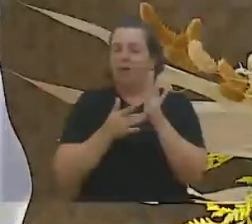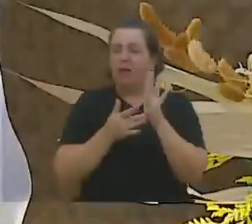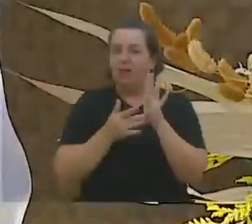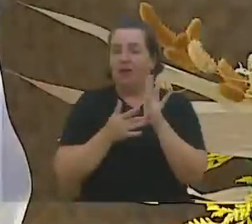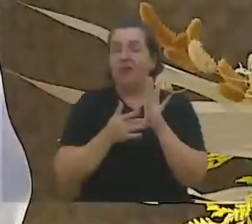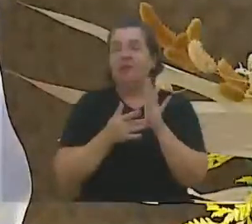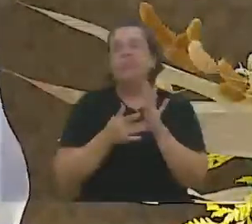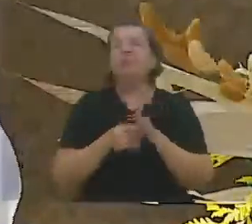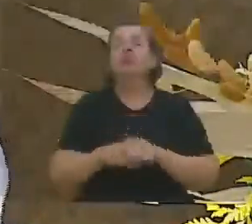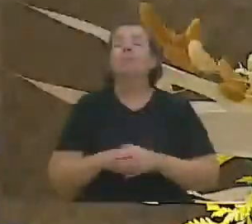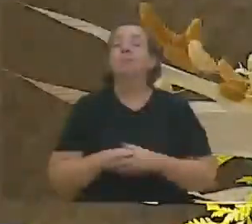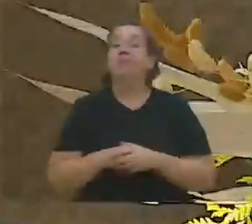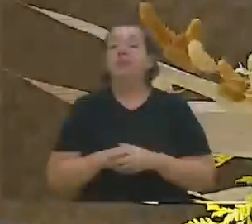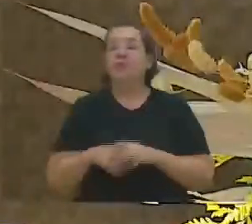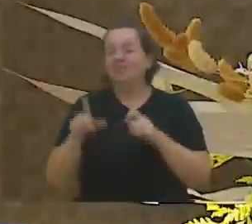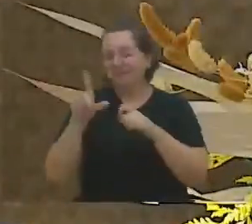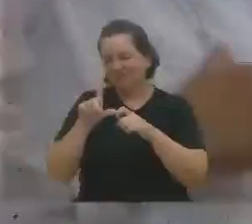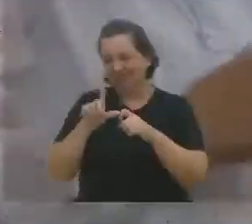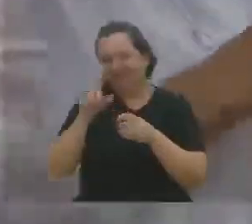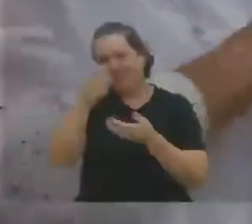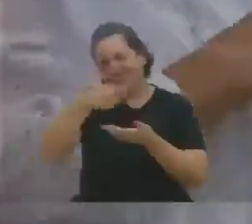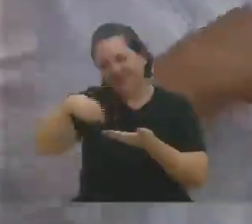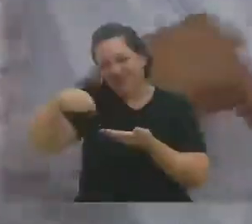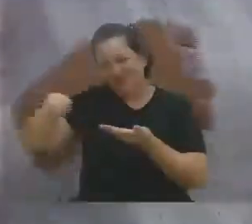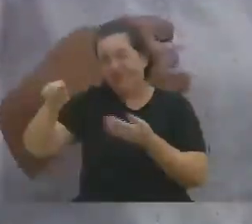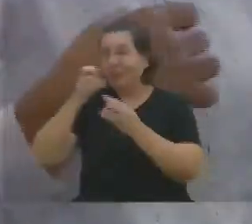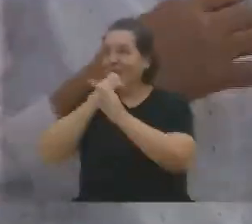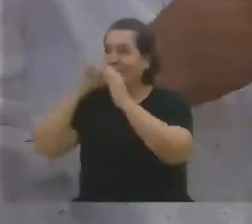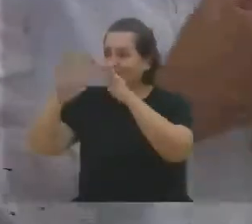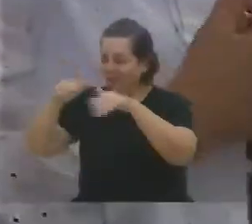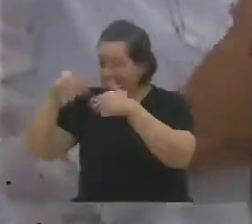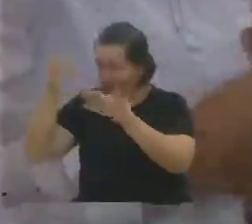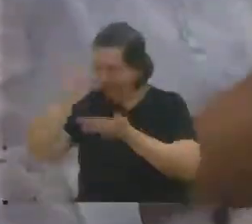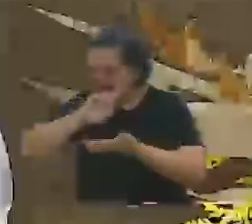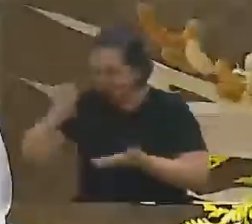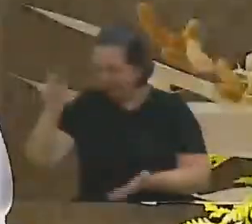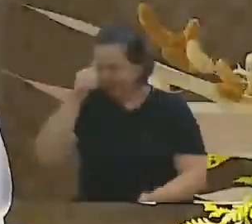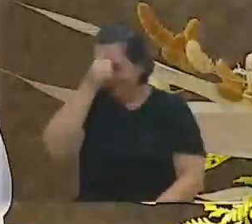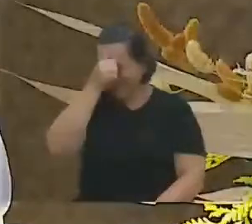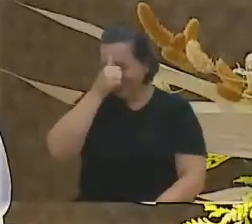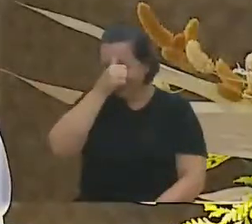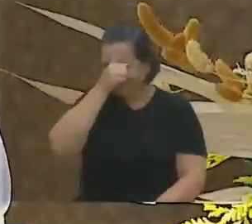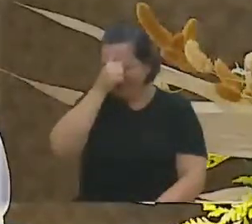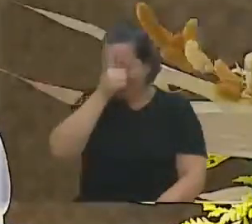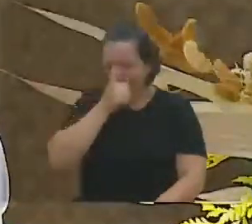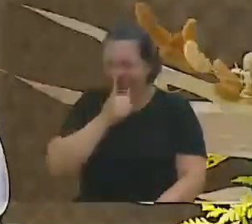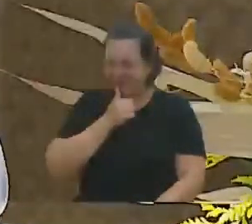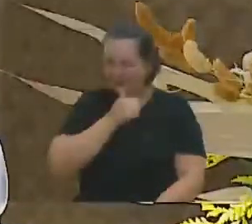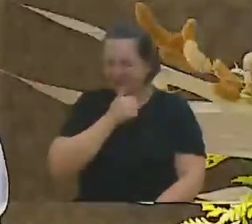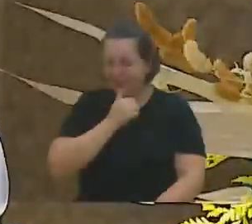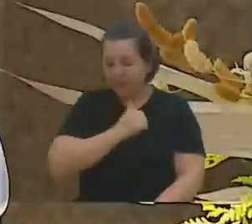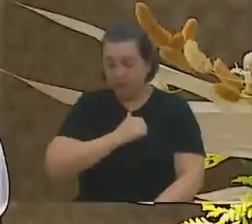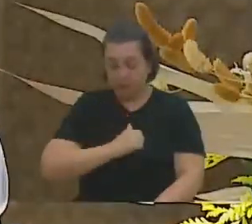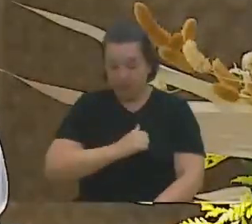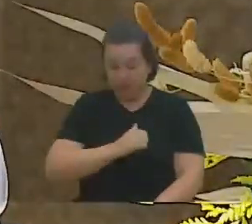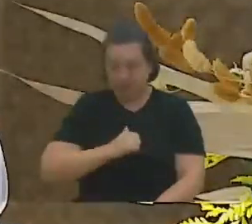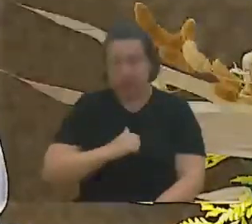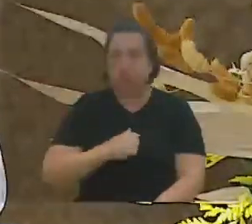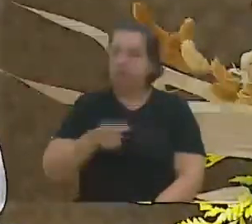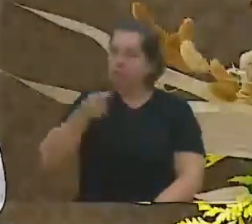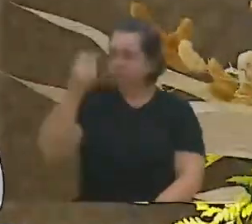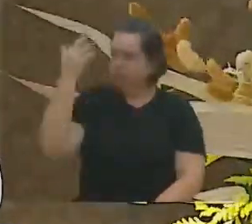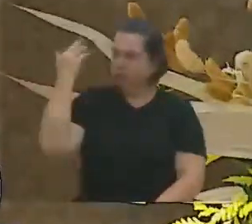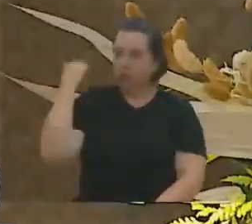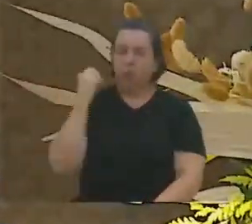Cristo, segundo Lucas. Glória a vós, Senhor. Naquele tempo,